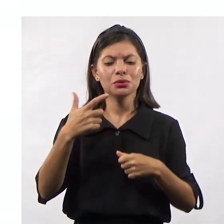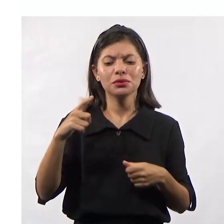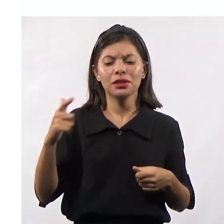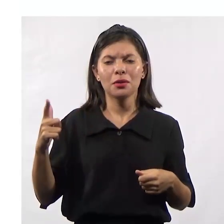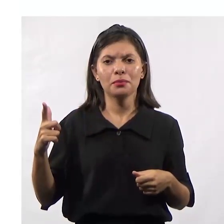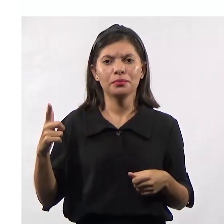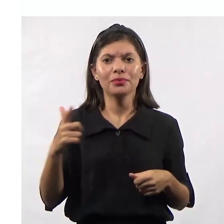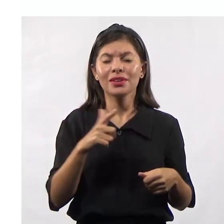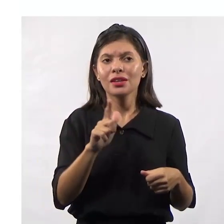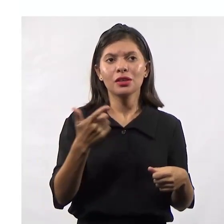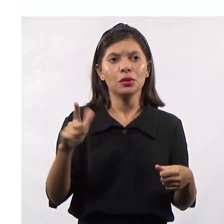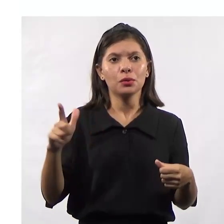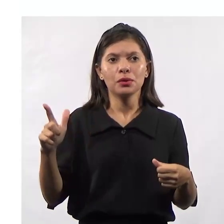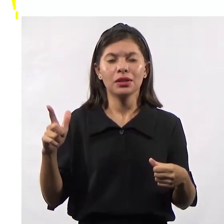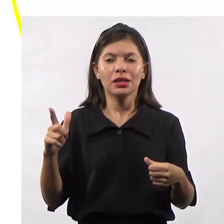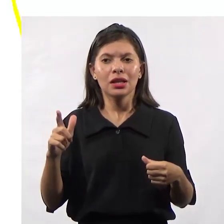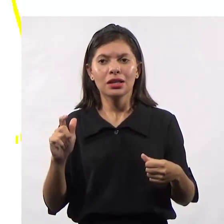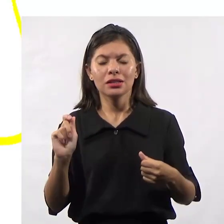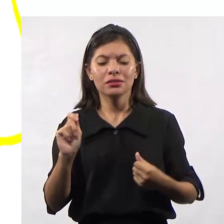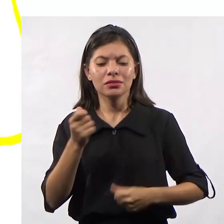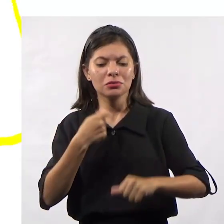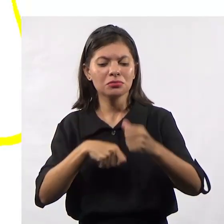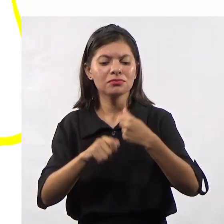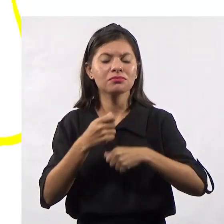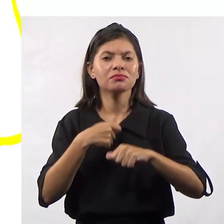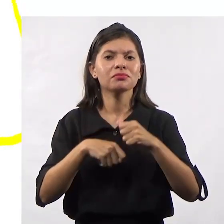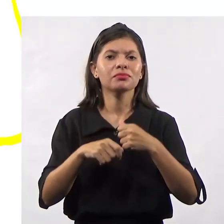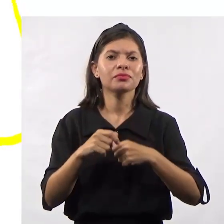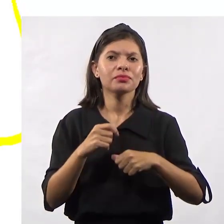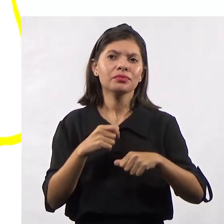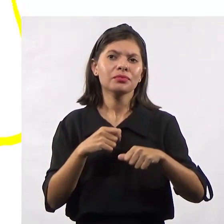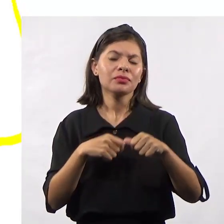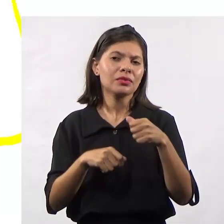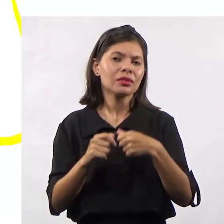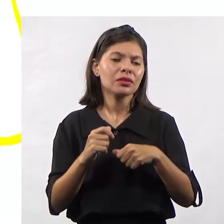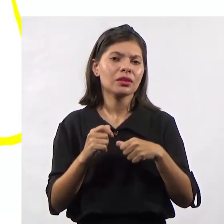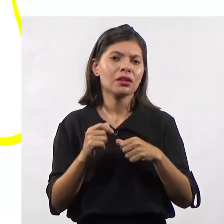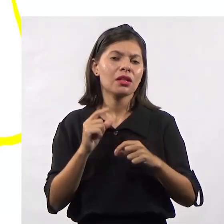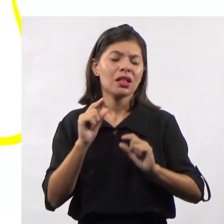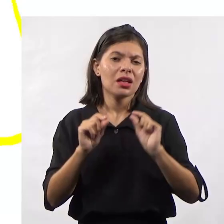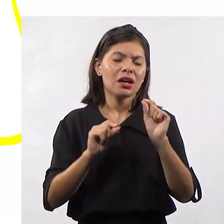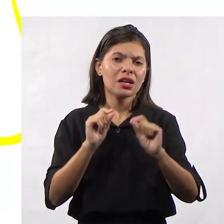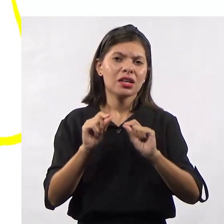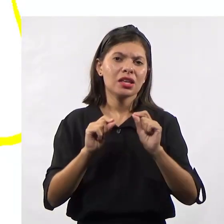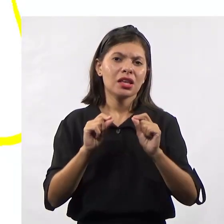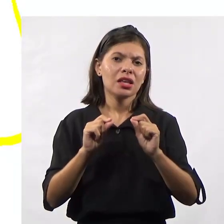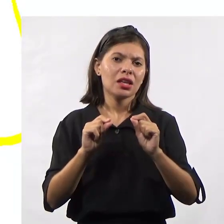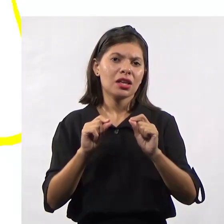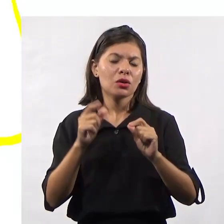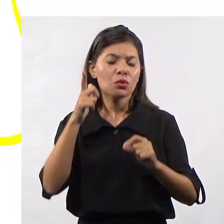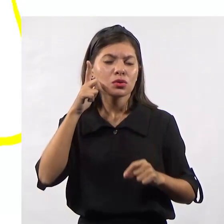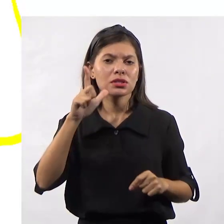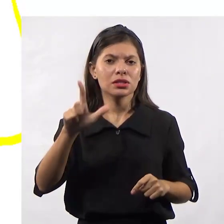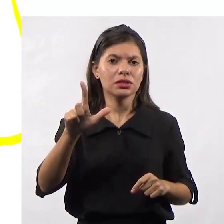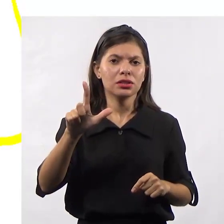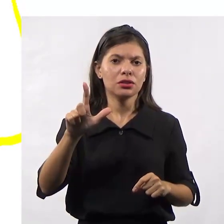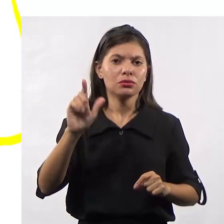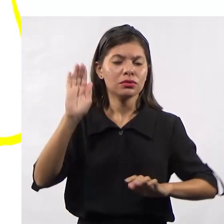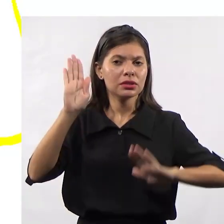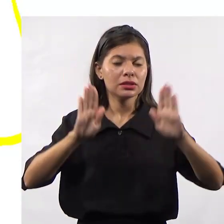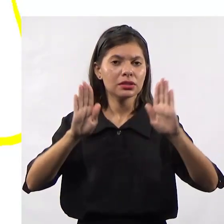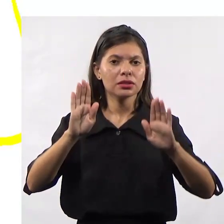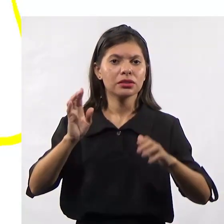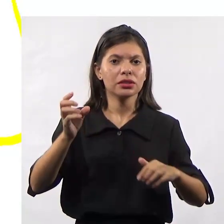E aí, se não tiver nenhum recurso administrativo, vamos supor, o cara não ficou indignado lá, o licitante que perdeu, e aí ganhou